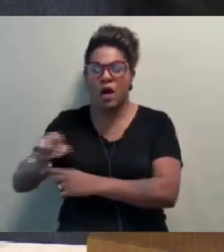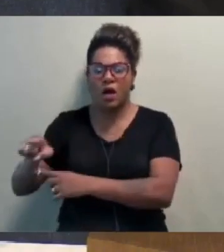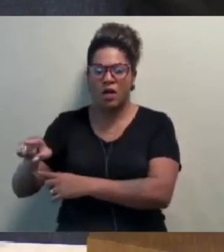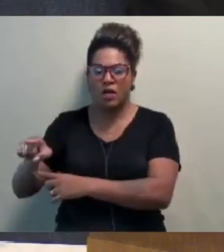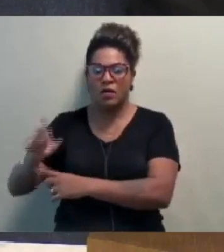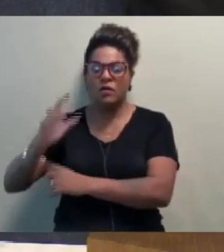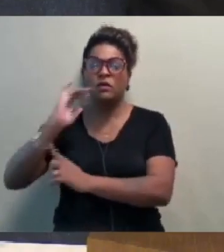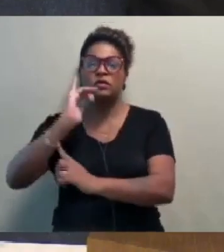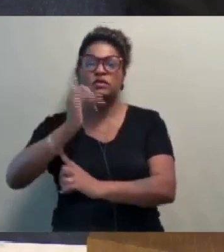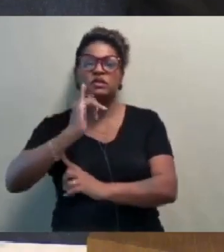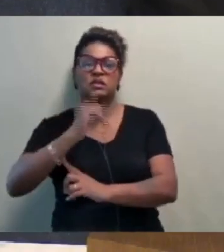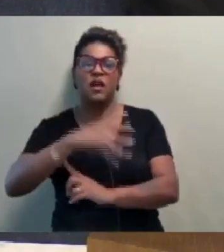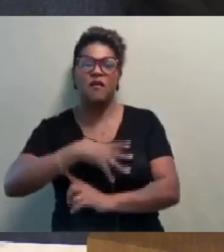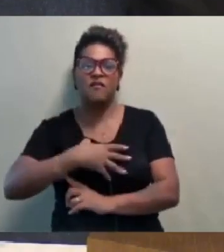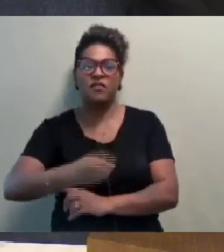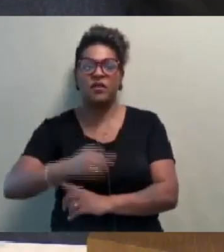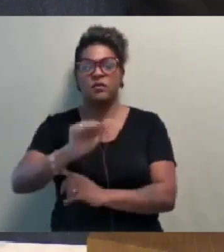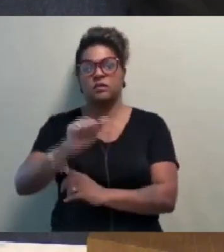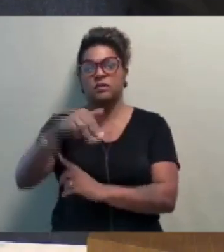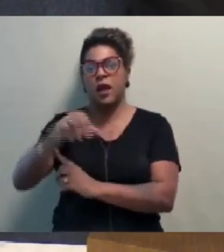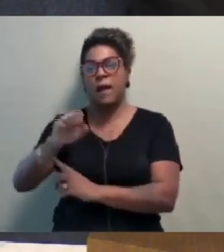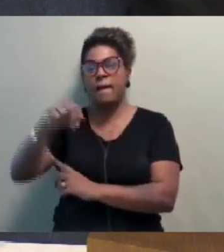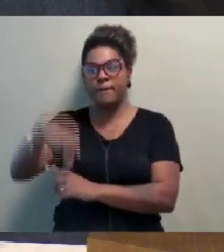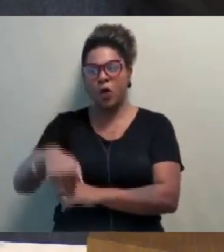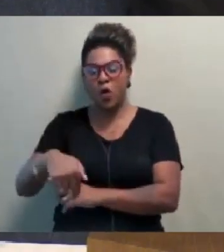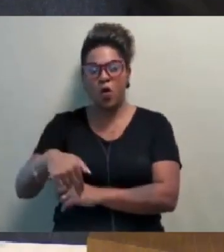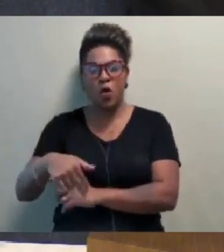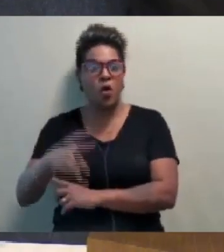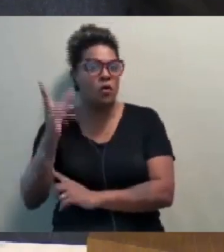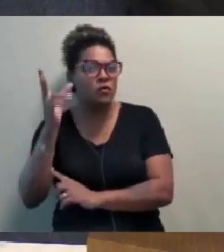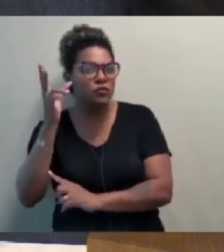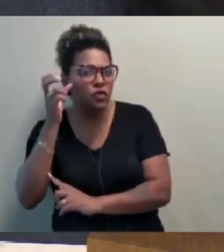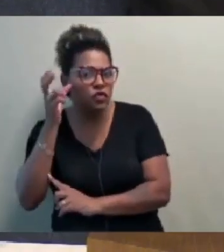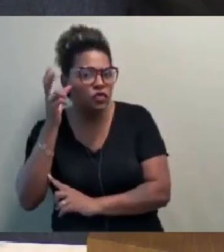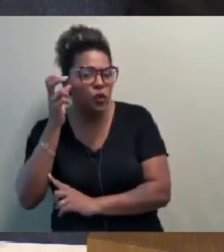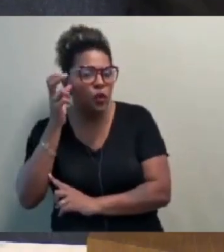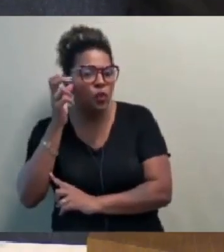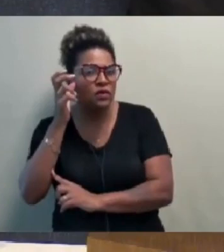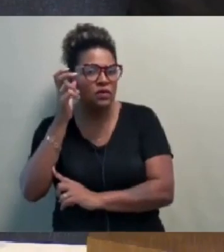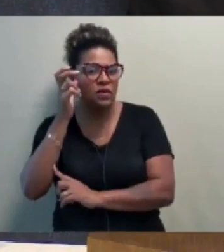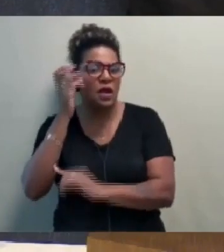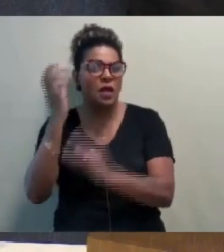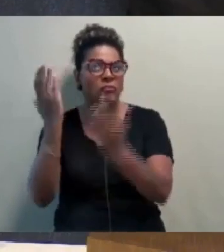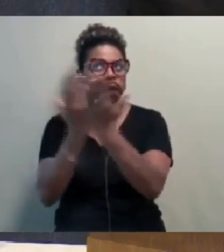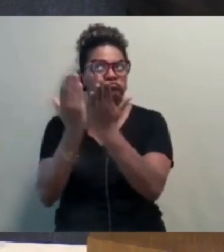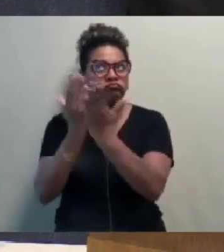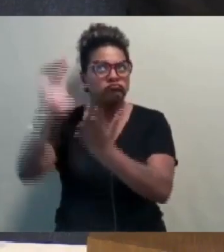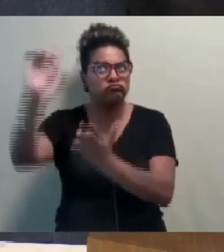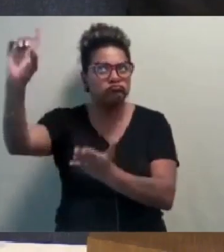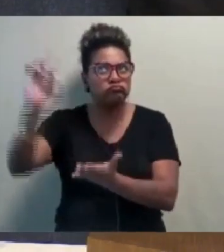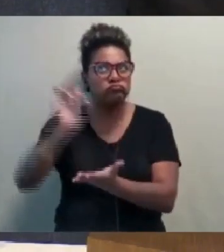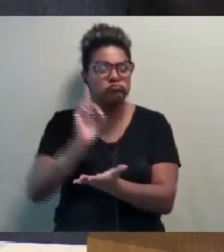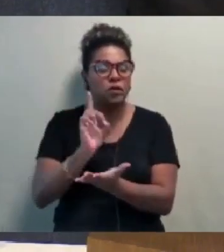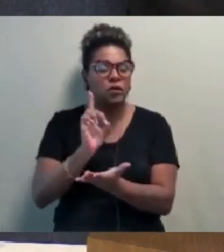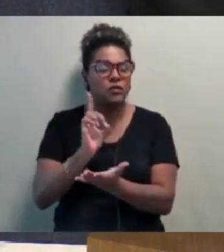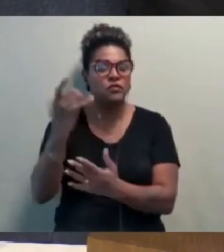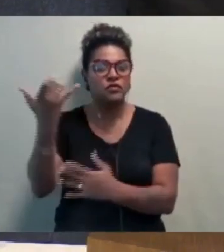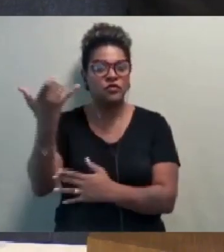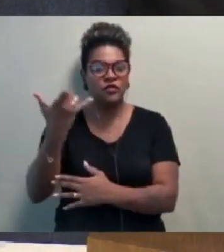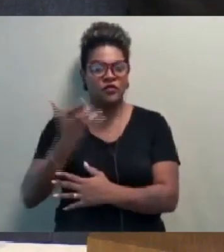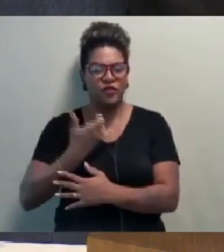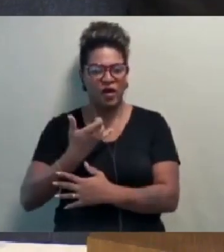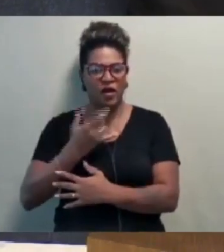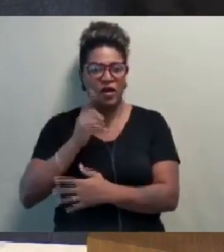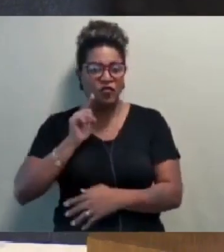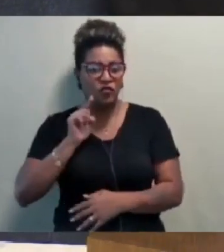aos filhos de Amon: ouve a palavra do Senhor Deus. E assim diz o Senhor Deus: visto que tu disseste